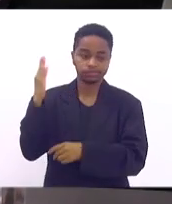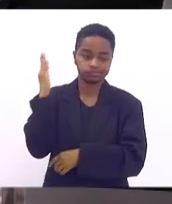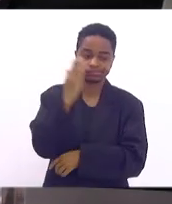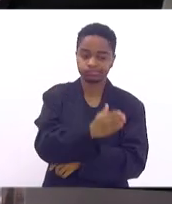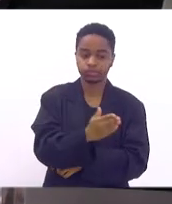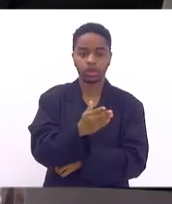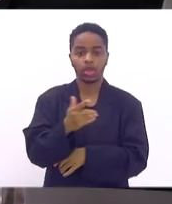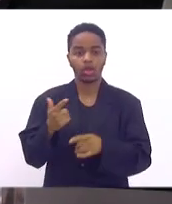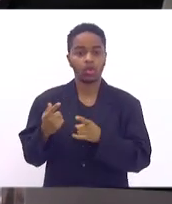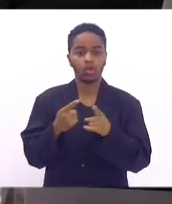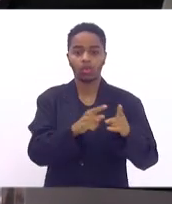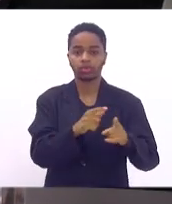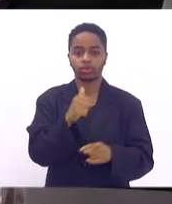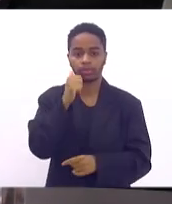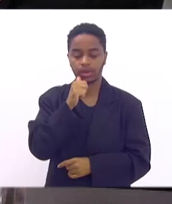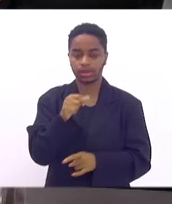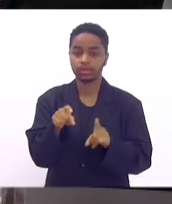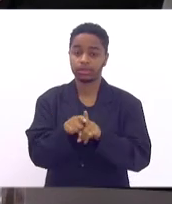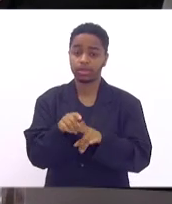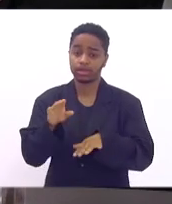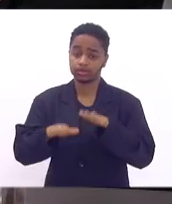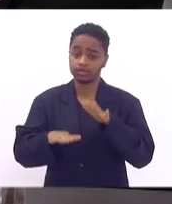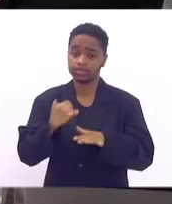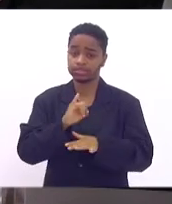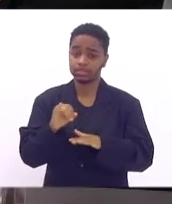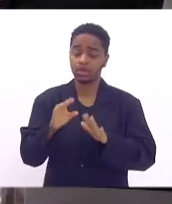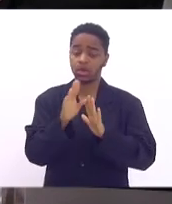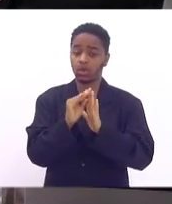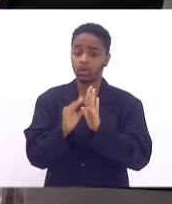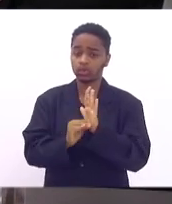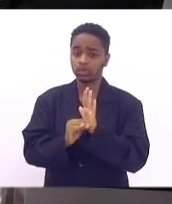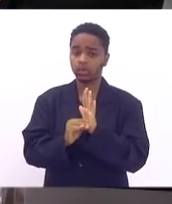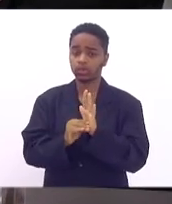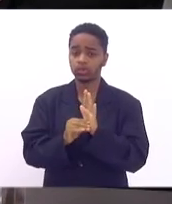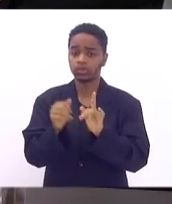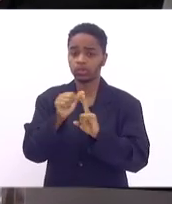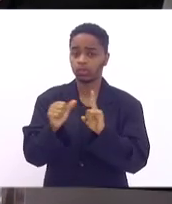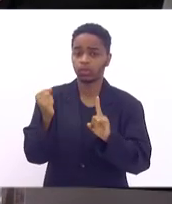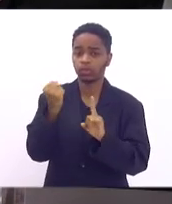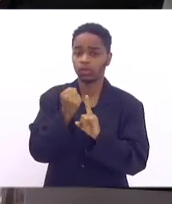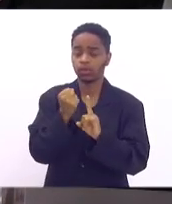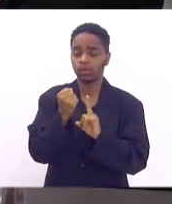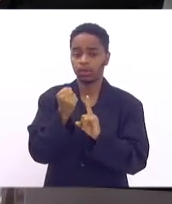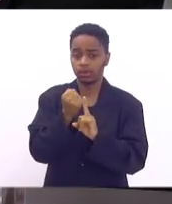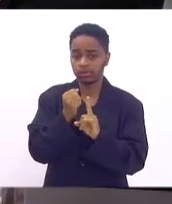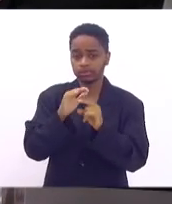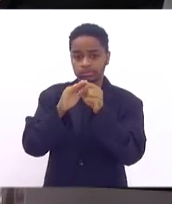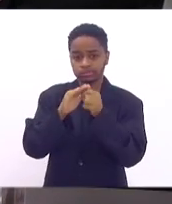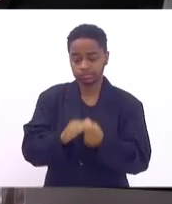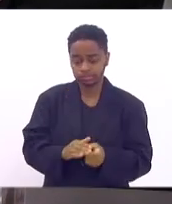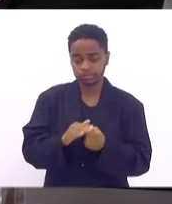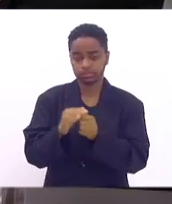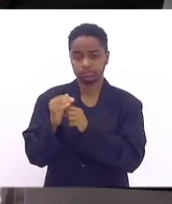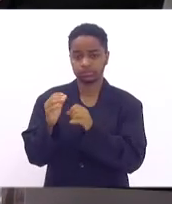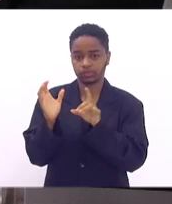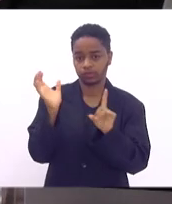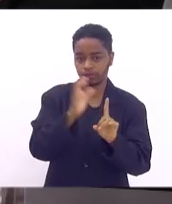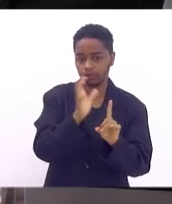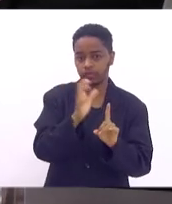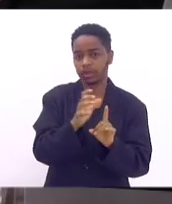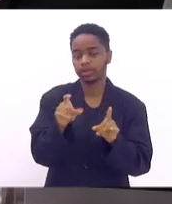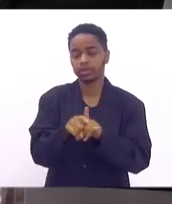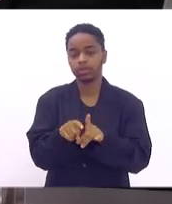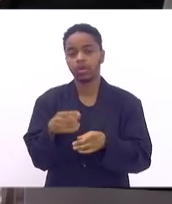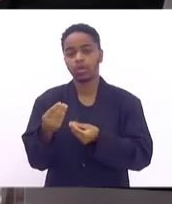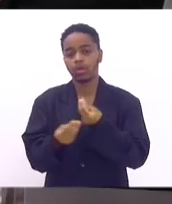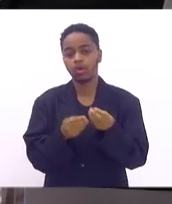quando ela é feita num conteúdo, a produção de um conteúdo misógino que afeta uma população, né, de mulheres de modo geral, como que isso perpetua